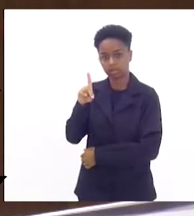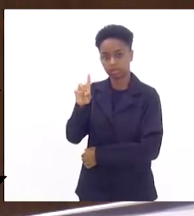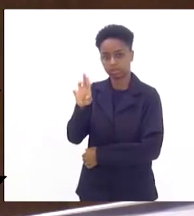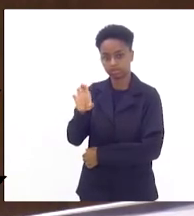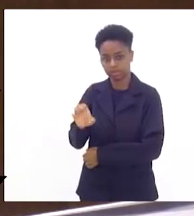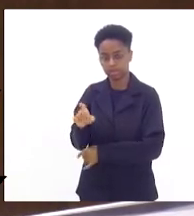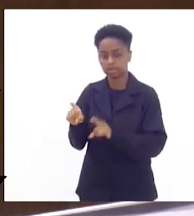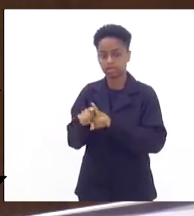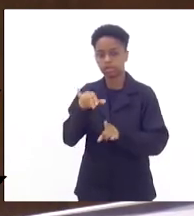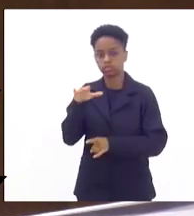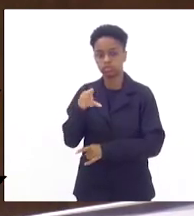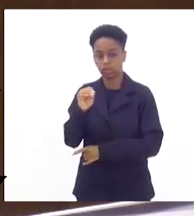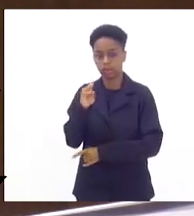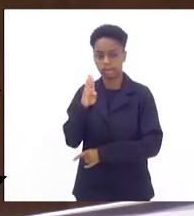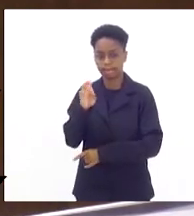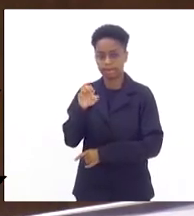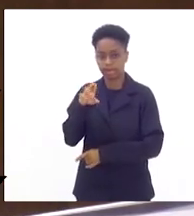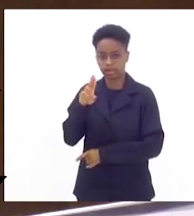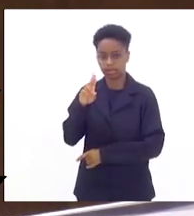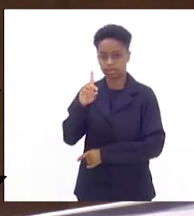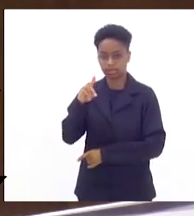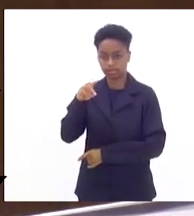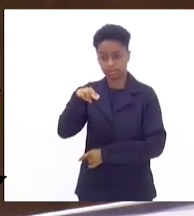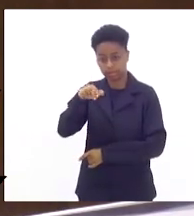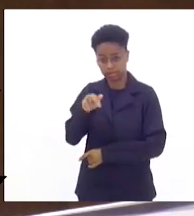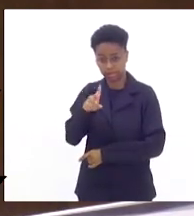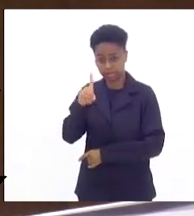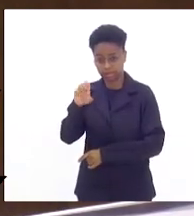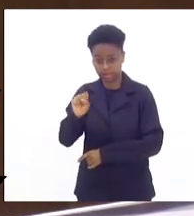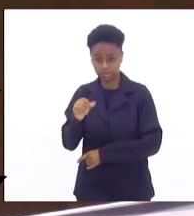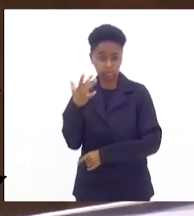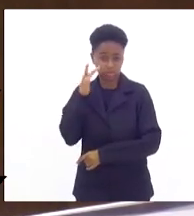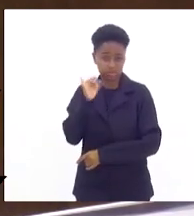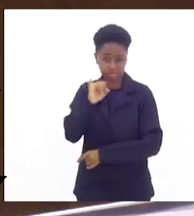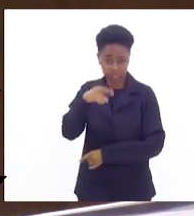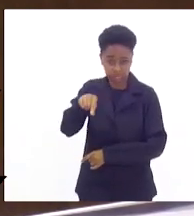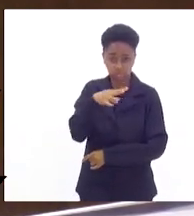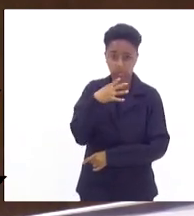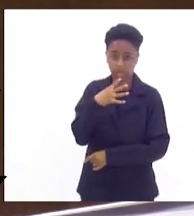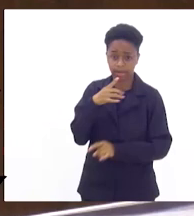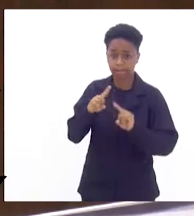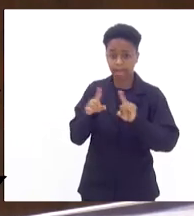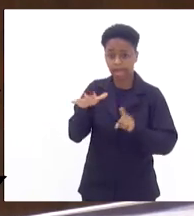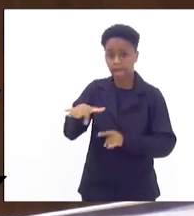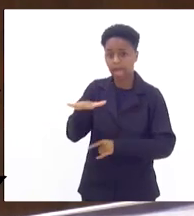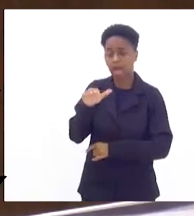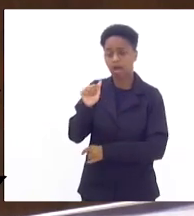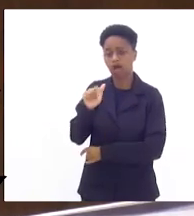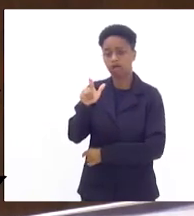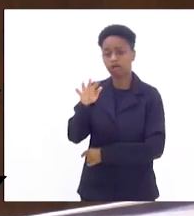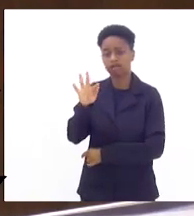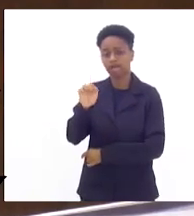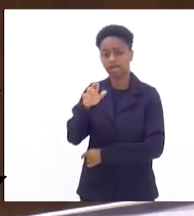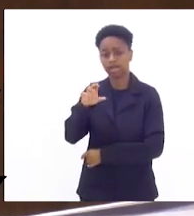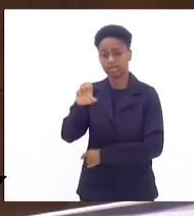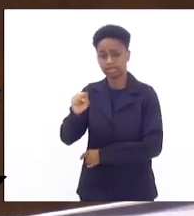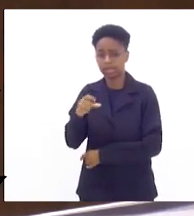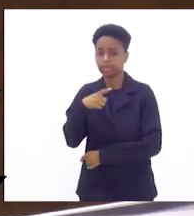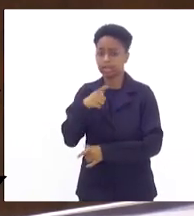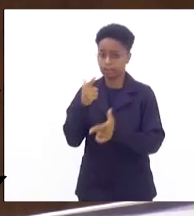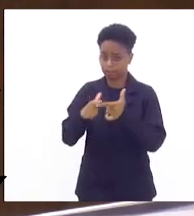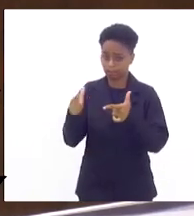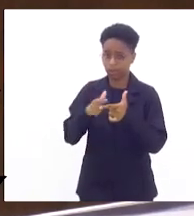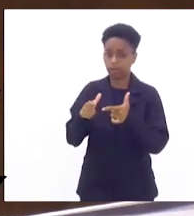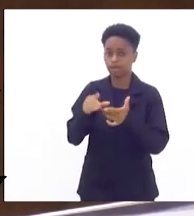Juninho Bernardes. Não sei se é do conhecimento de todo mundo, mas a região de Partido Alferes, em especial, tem um problema de estiagem